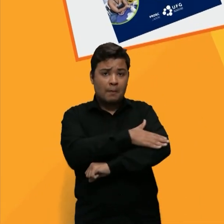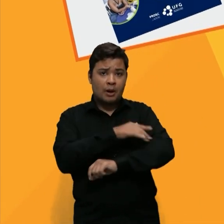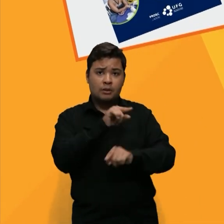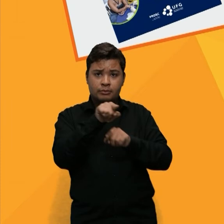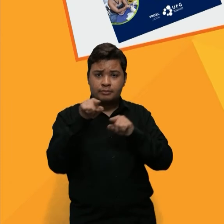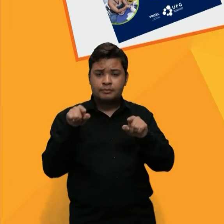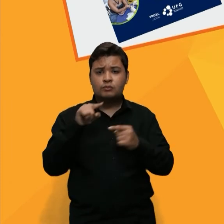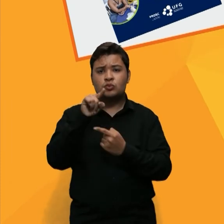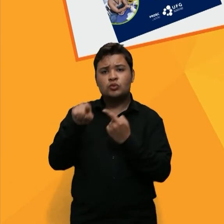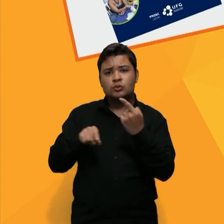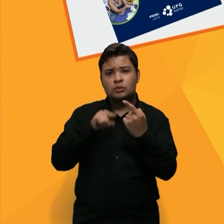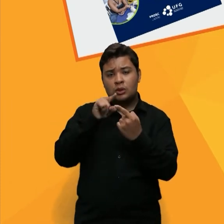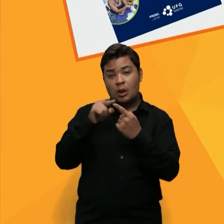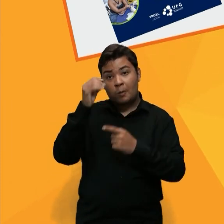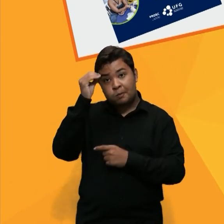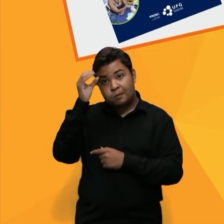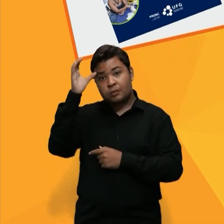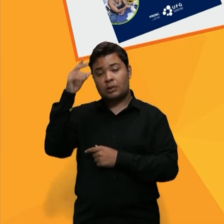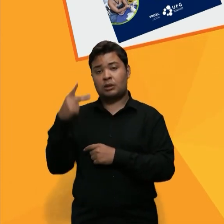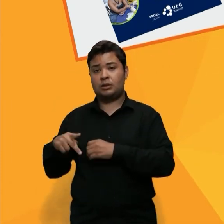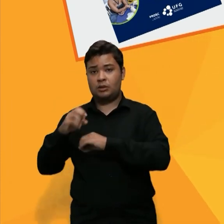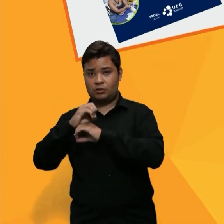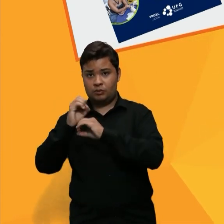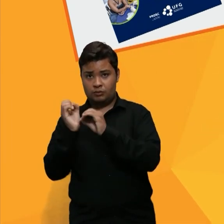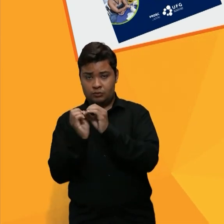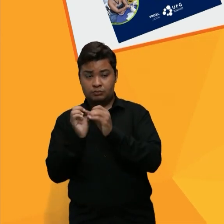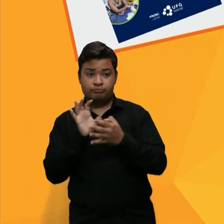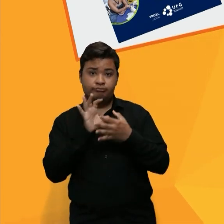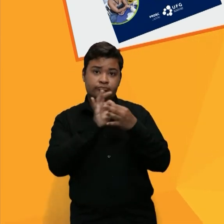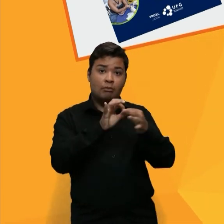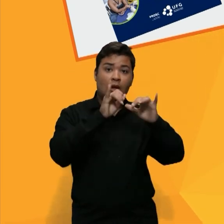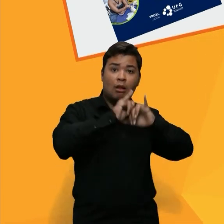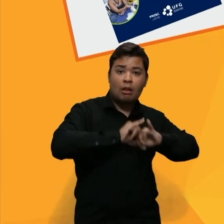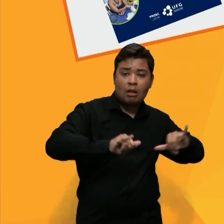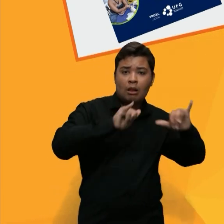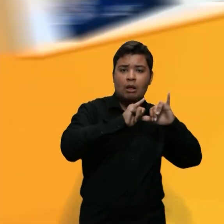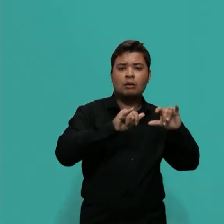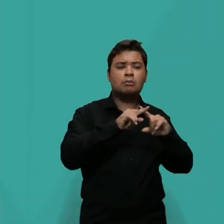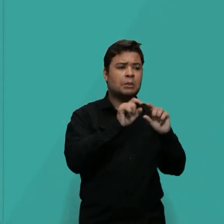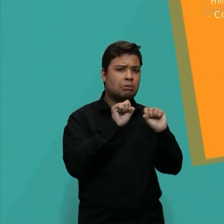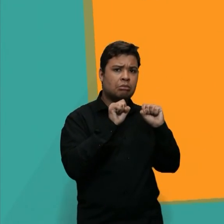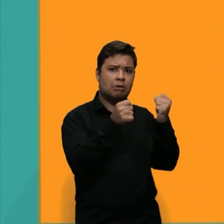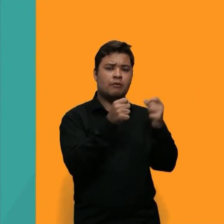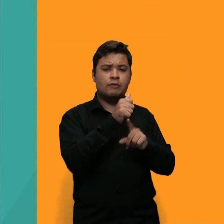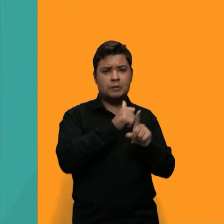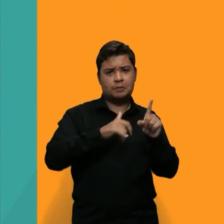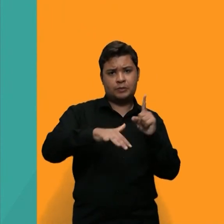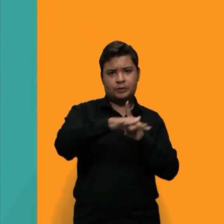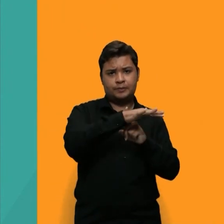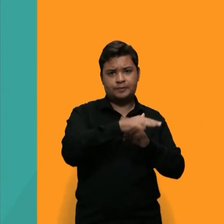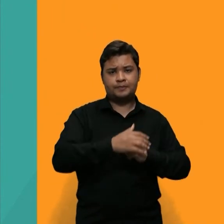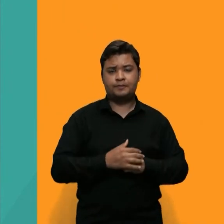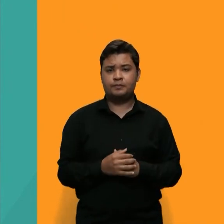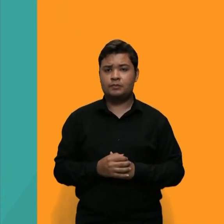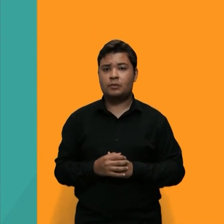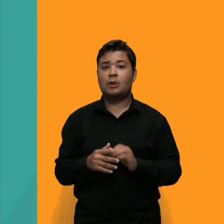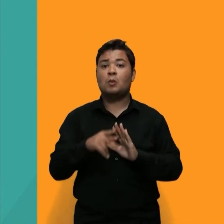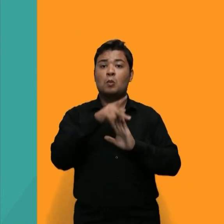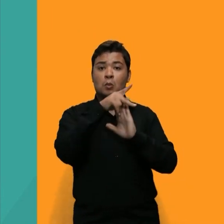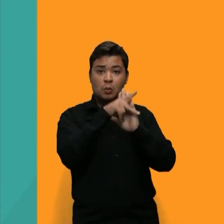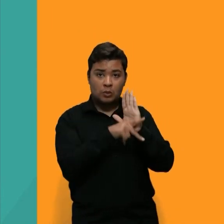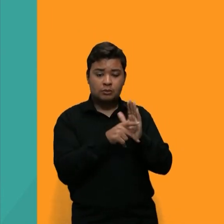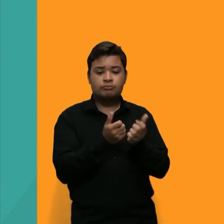o conhecimento produzido pela universidade com a conscientização e a defesa ambiental. O projeto coloca à